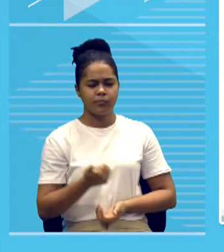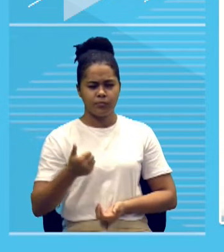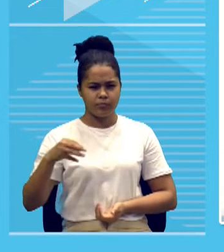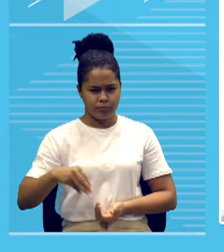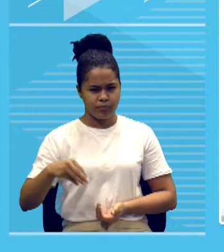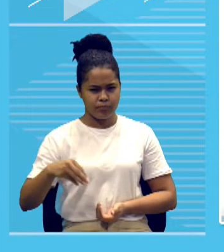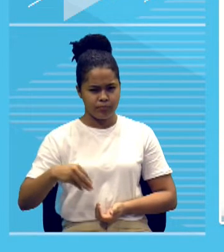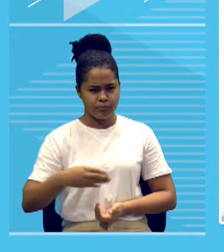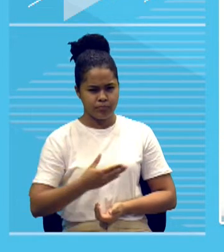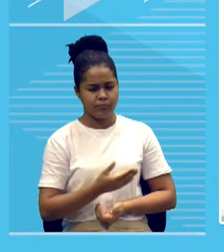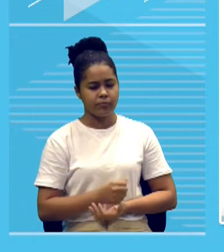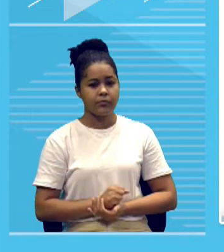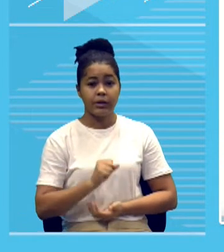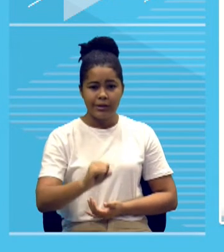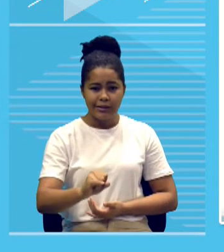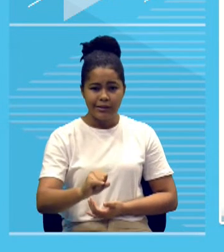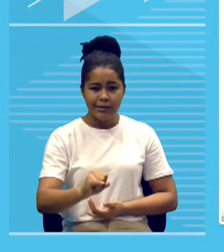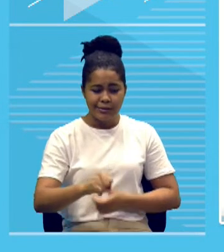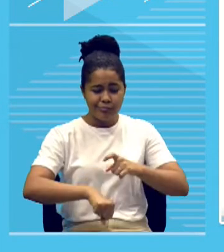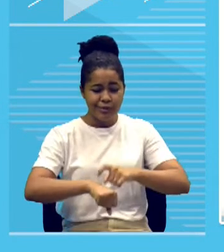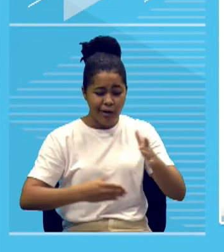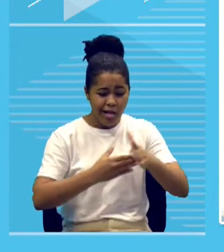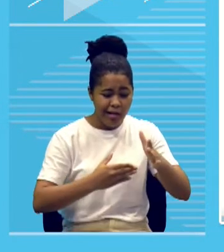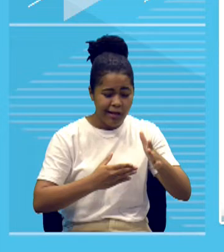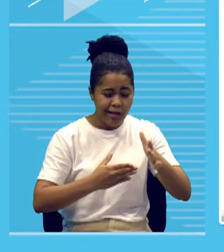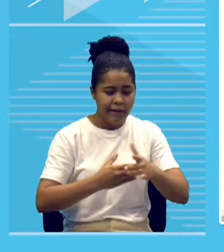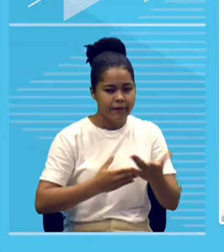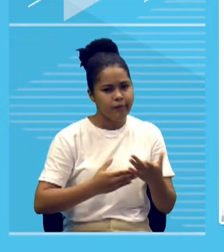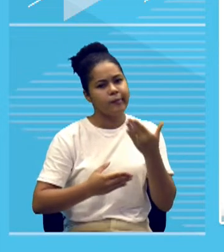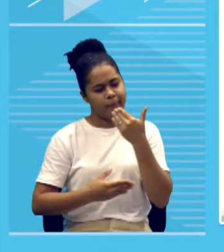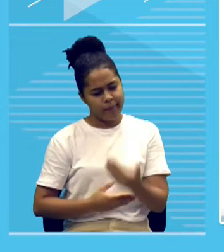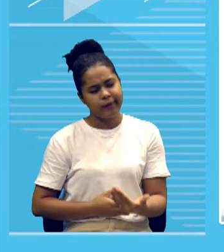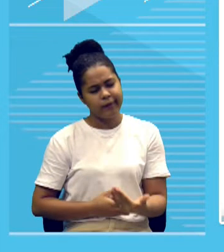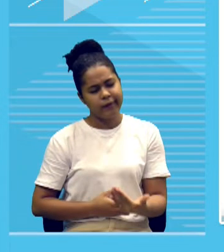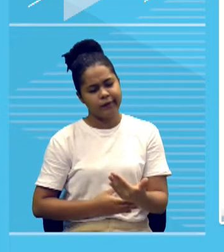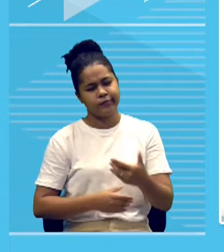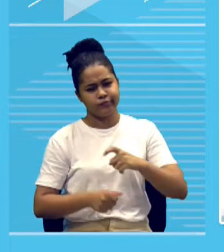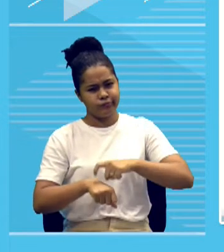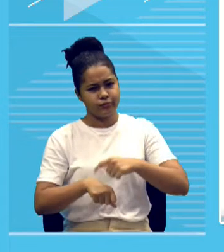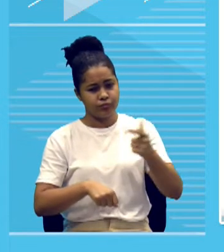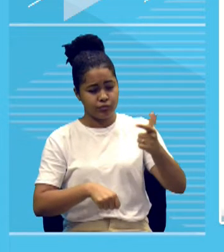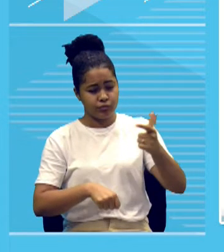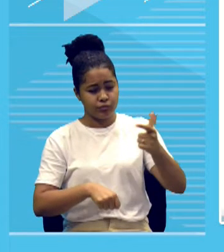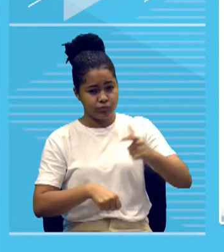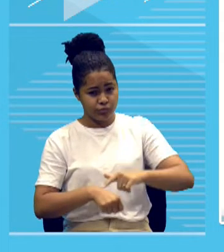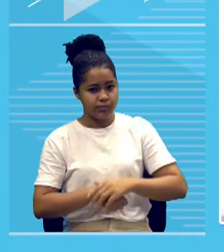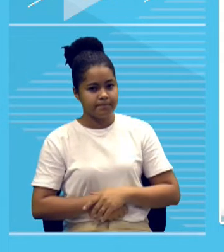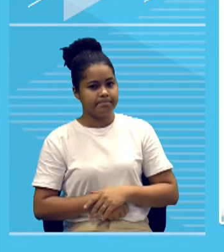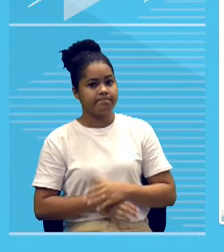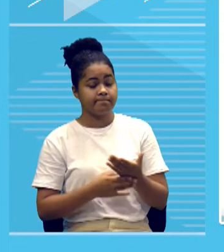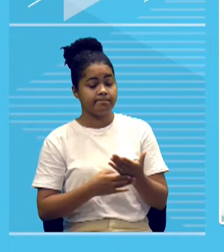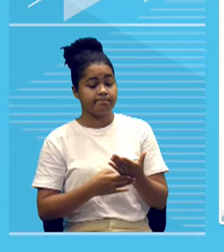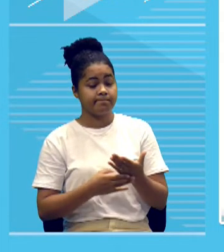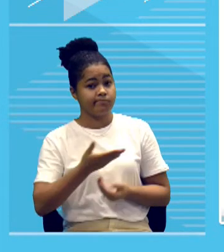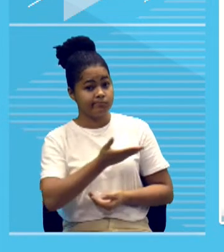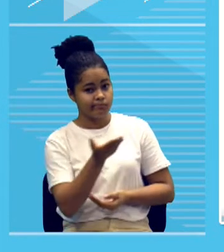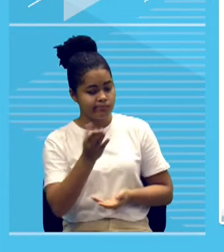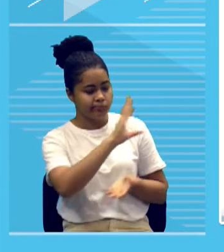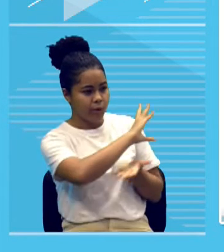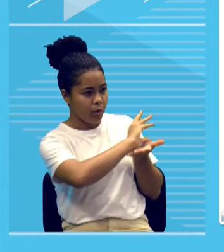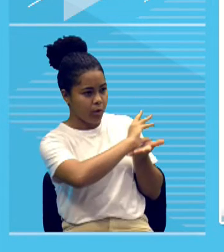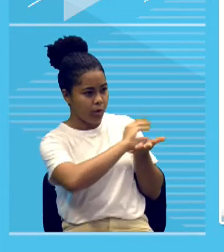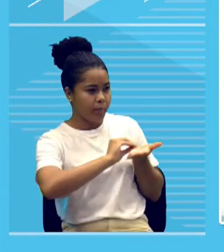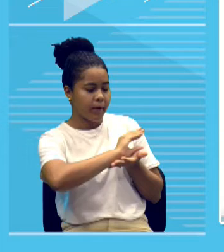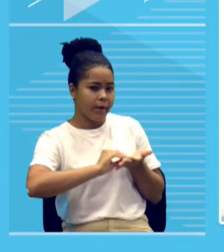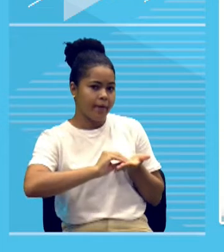colocar um minutinho se não for suficiente você manda no chat pessoa mais um tempinho você vai colocar a vantagens e vai colocar a